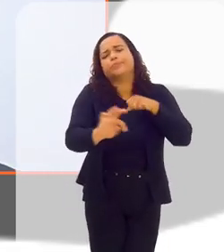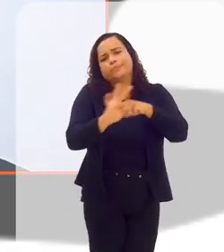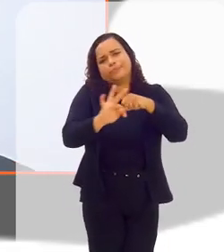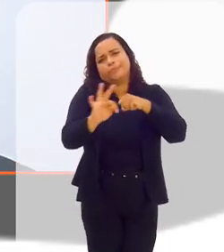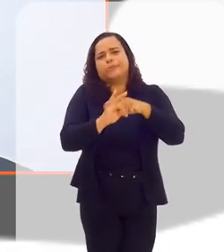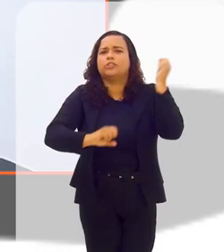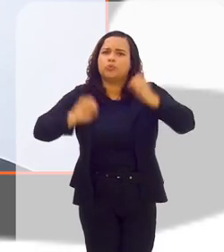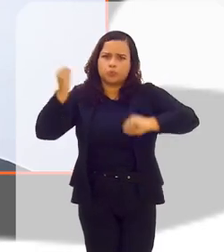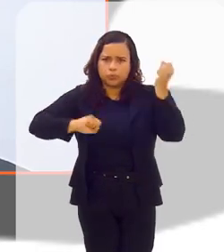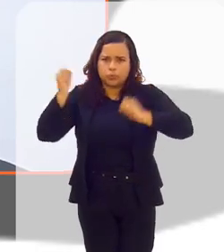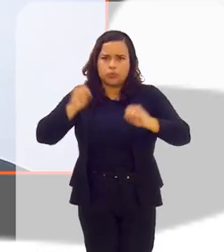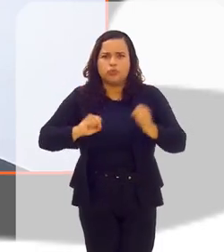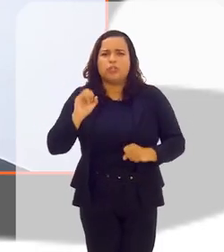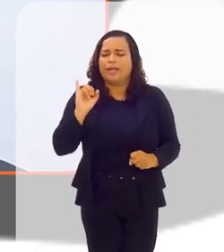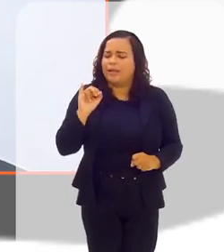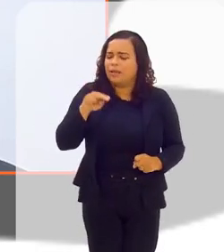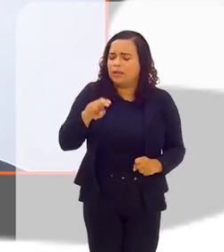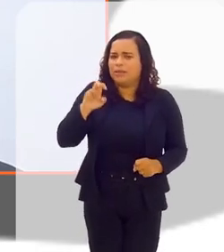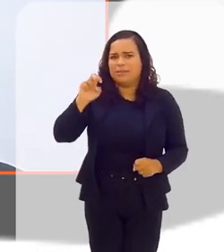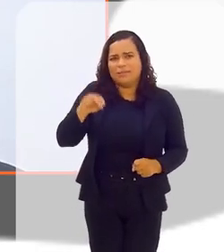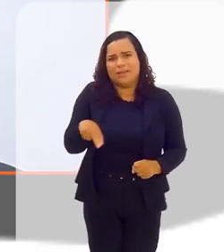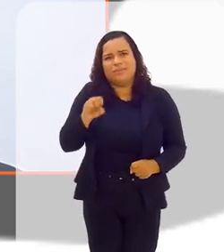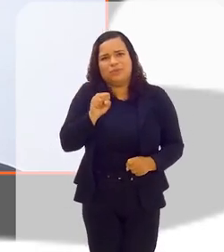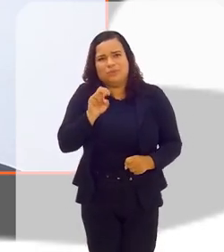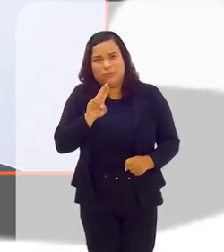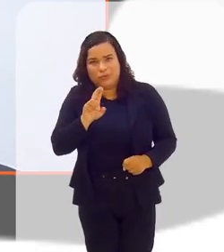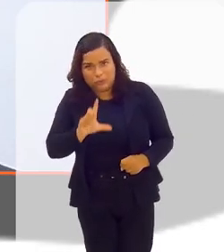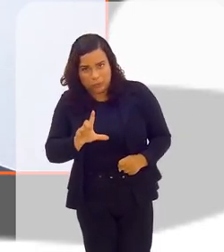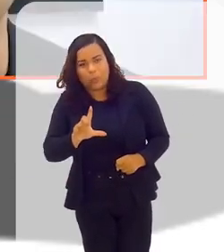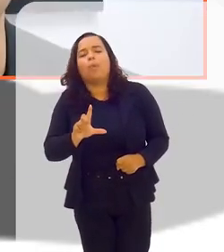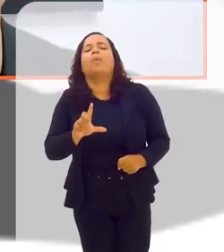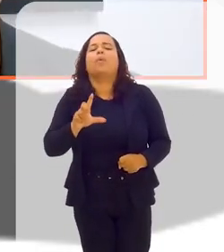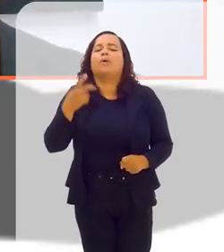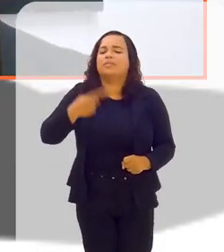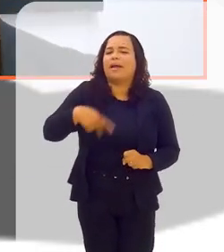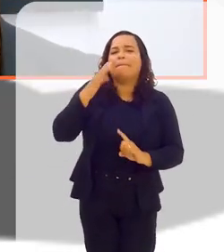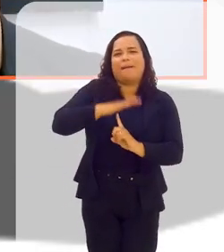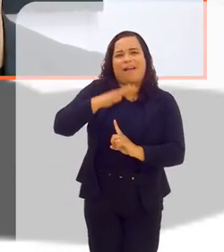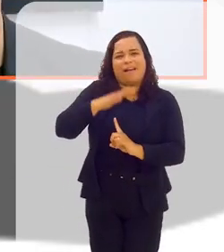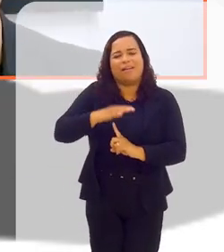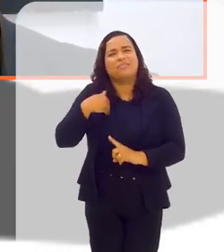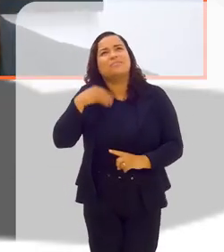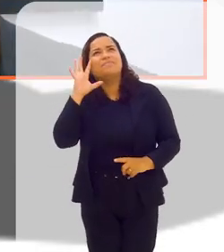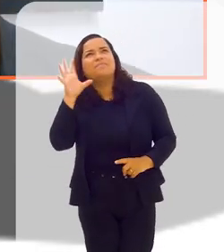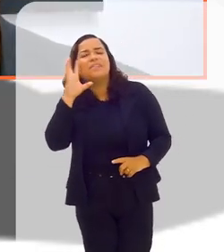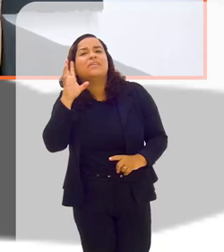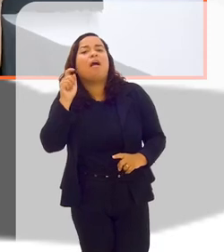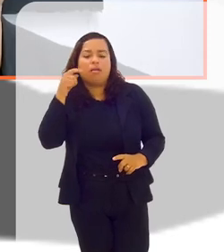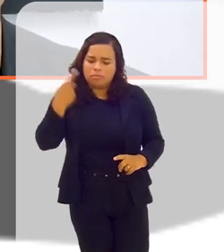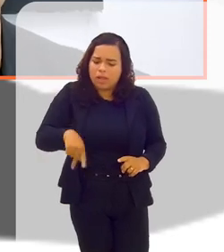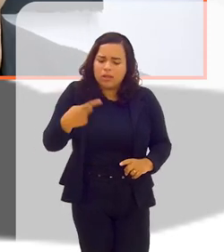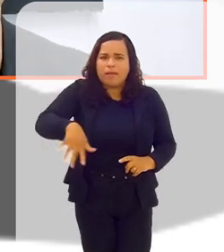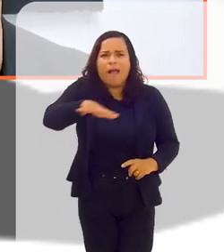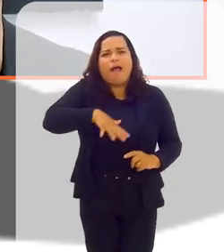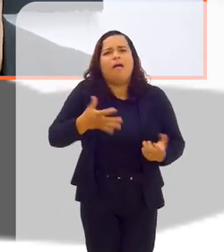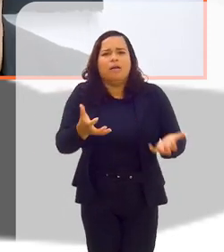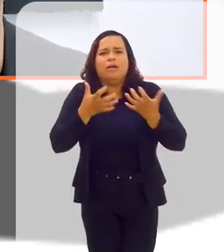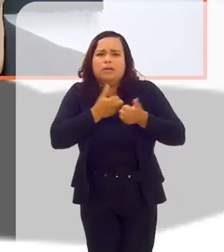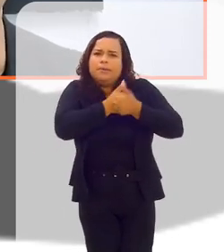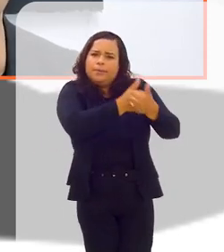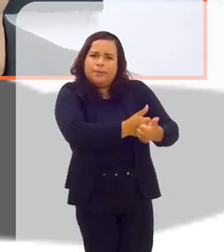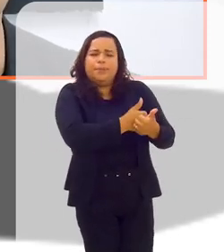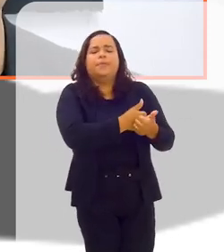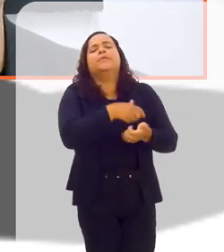Paraná, era com o objetivo de ver se realmente era essa área que eu queria seguir, ter a habilitação